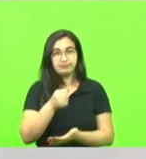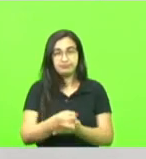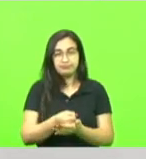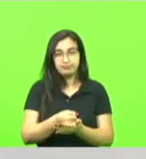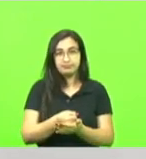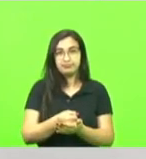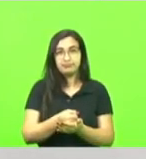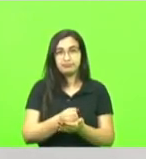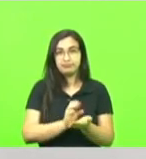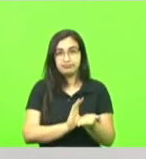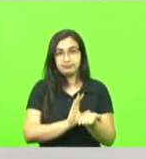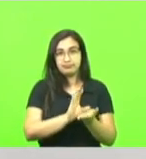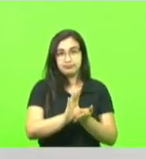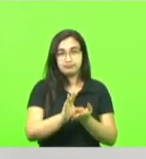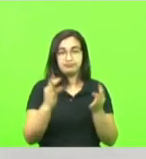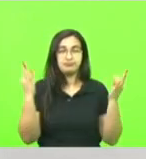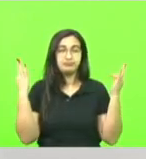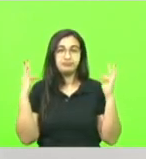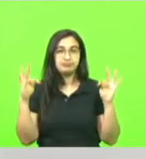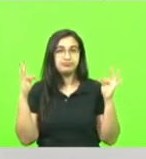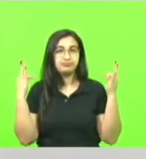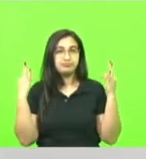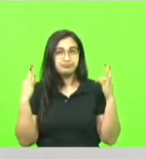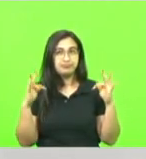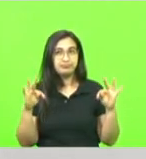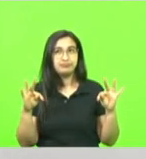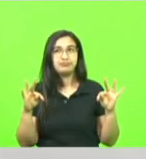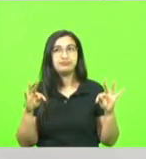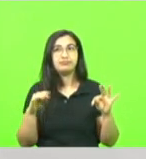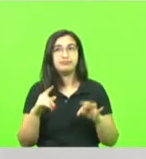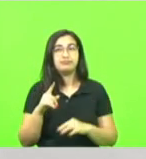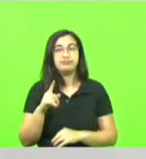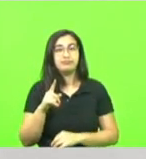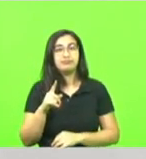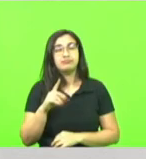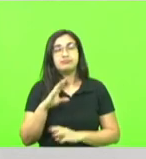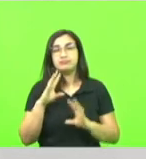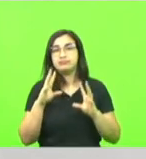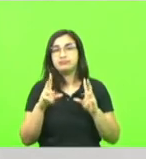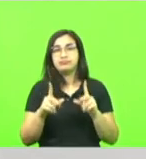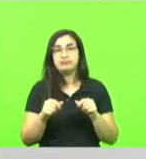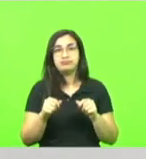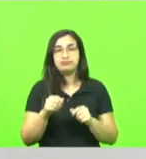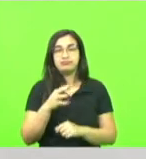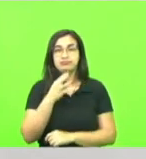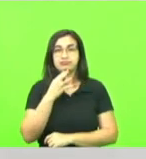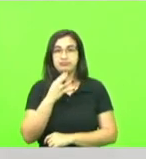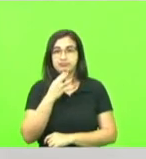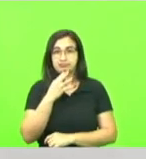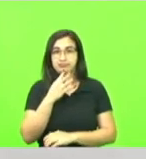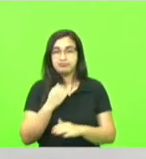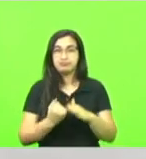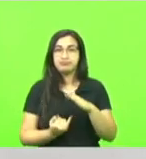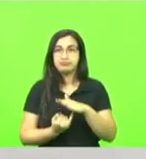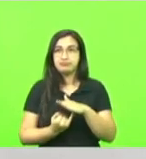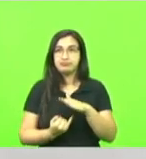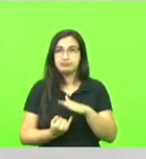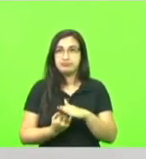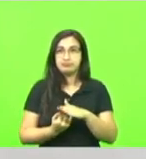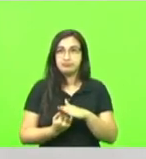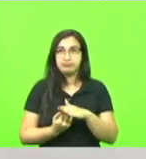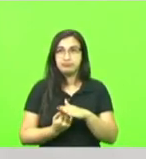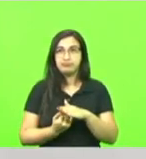investir no turismo, que é conhecido no mundo todo como a indústria sem